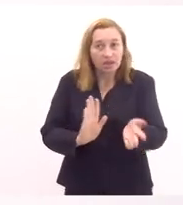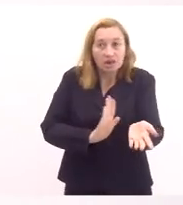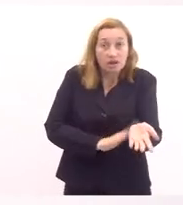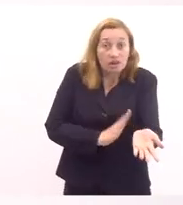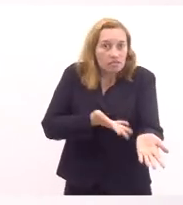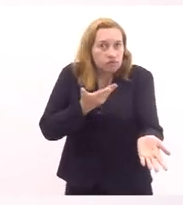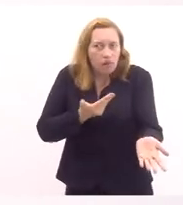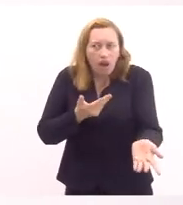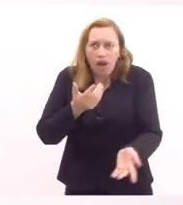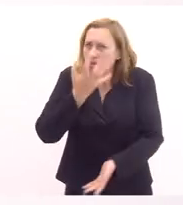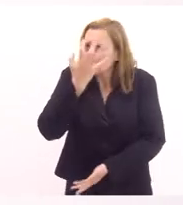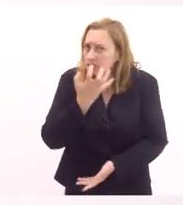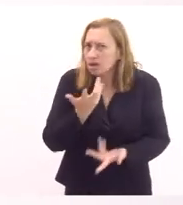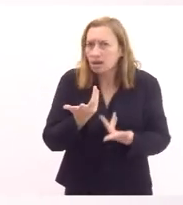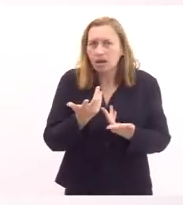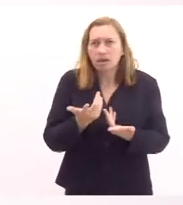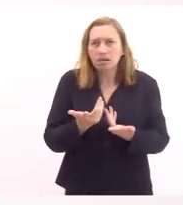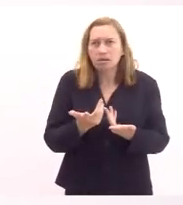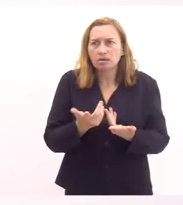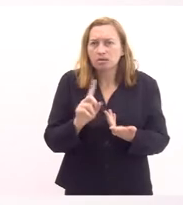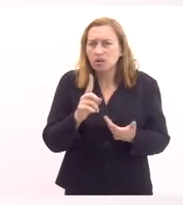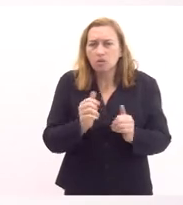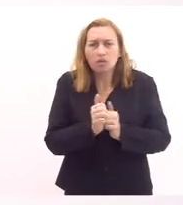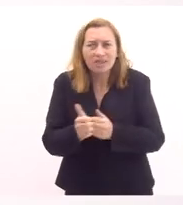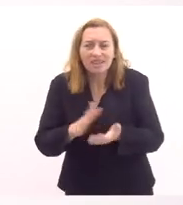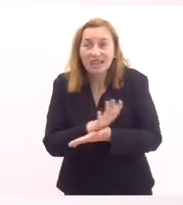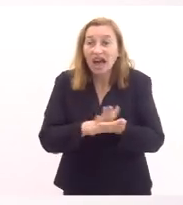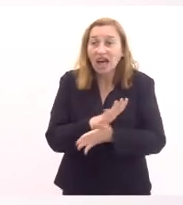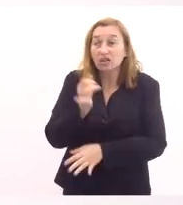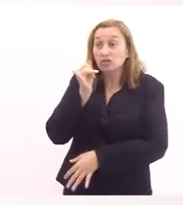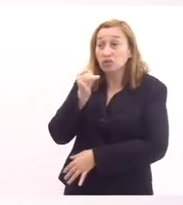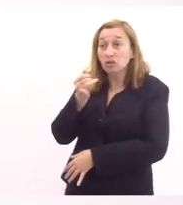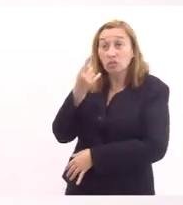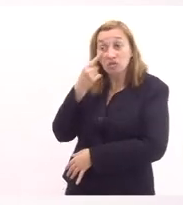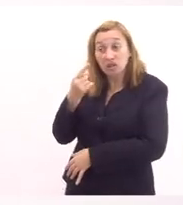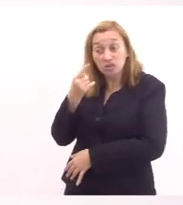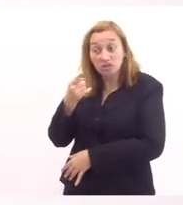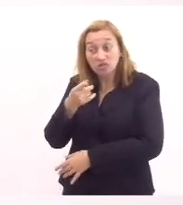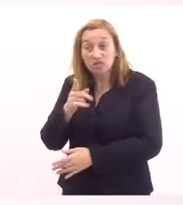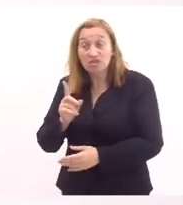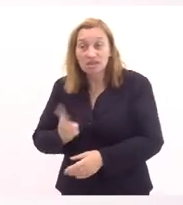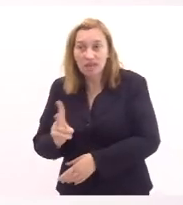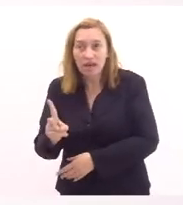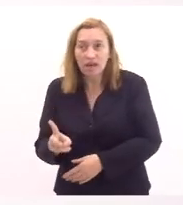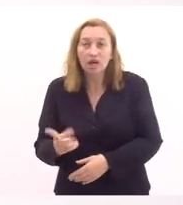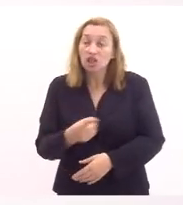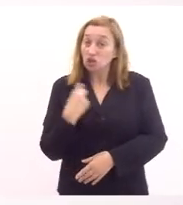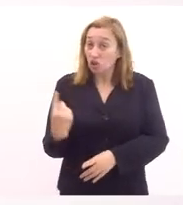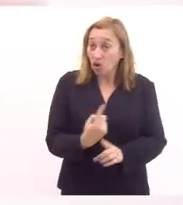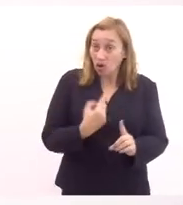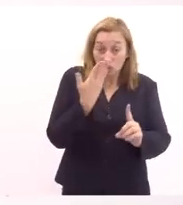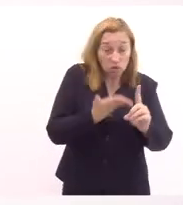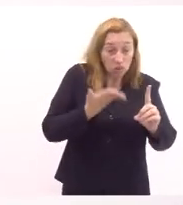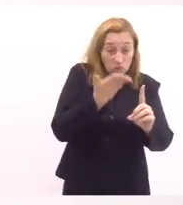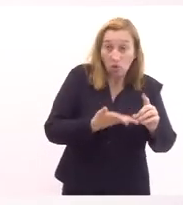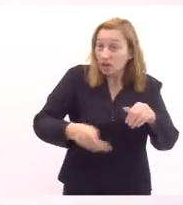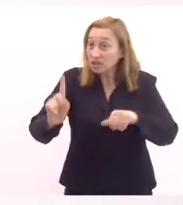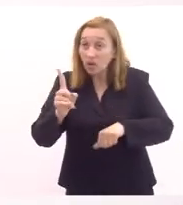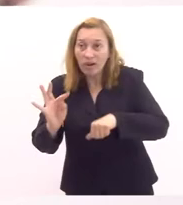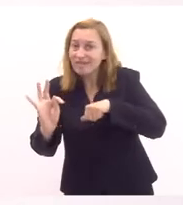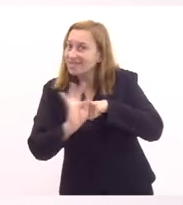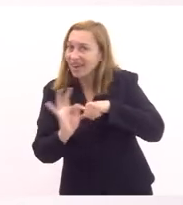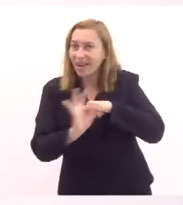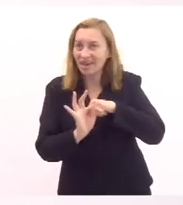é muito mal conduzida nós somos testemunhas diretas disso E aí cabe a gente enquanto o dólar que não é técnica